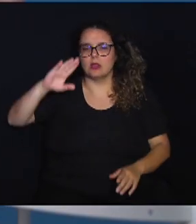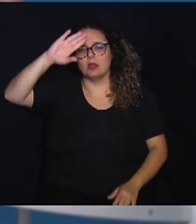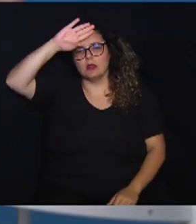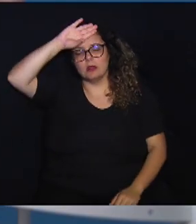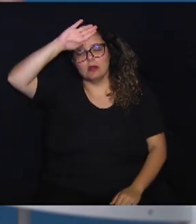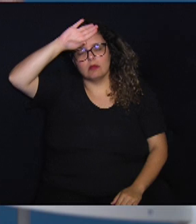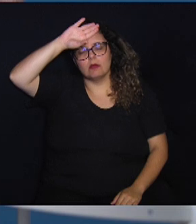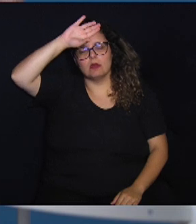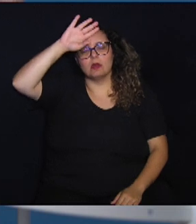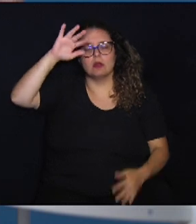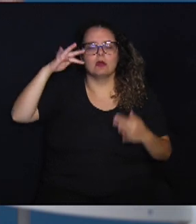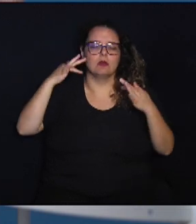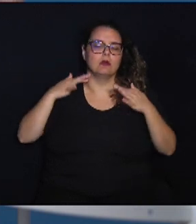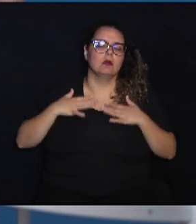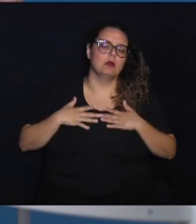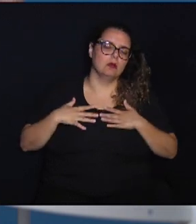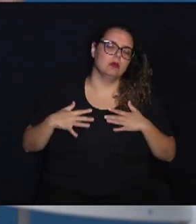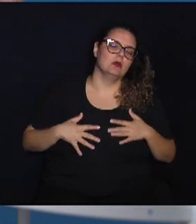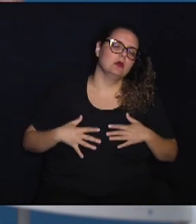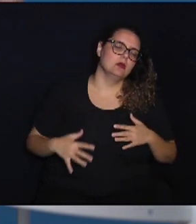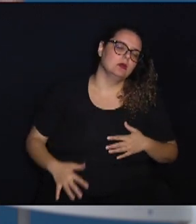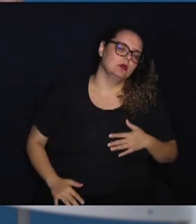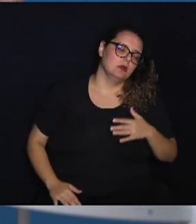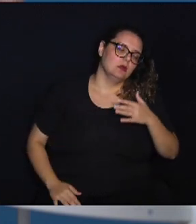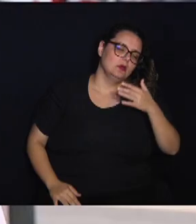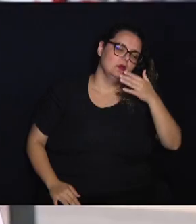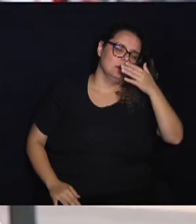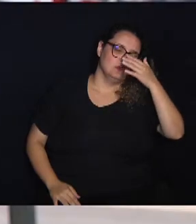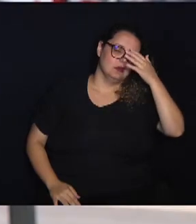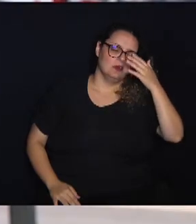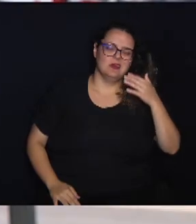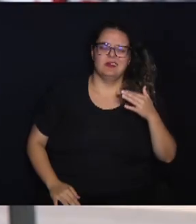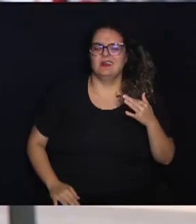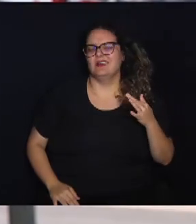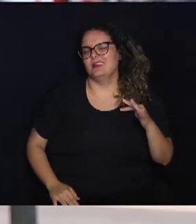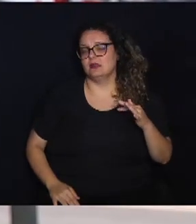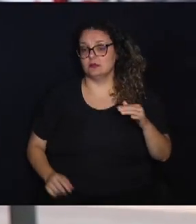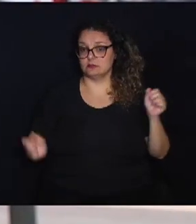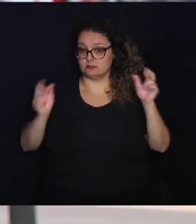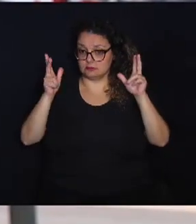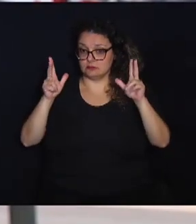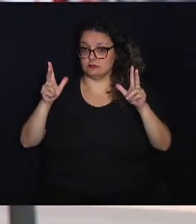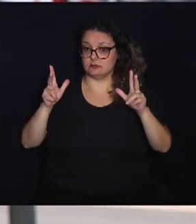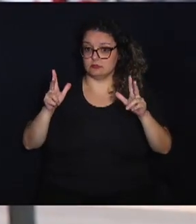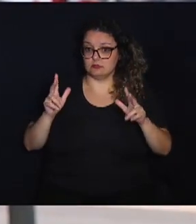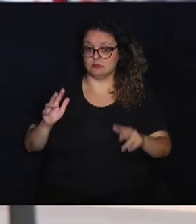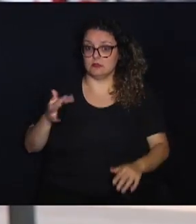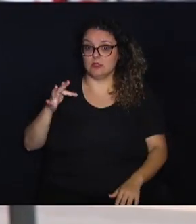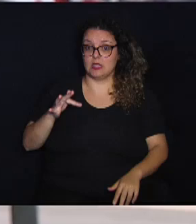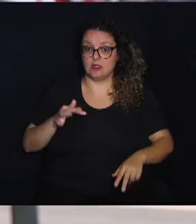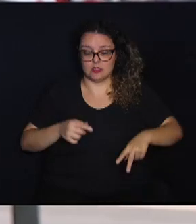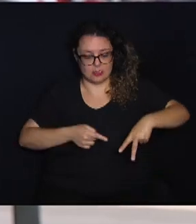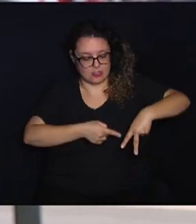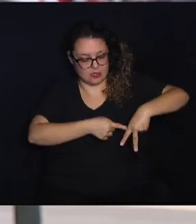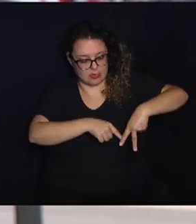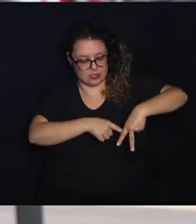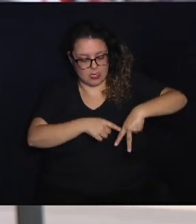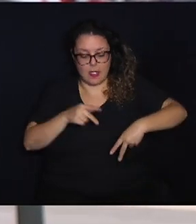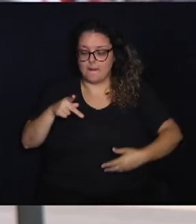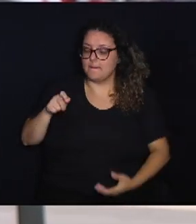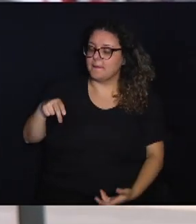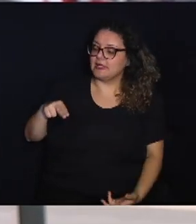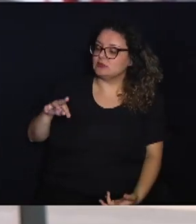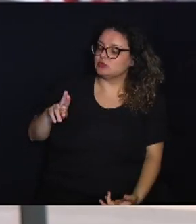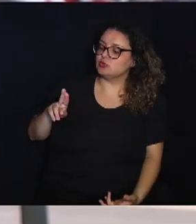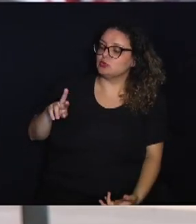e dor no corpo, mas muita dor no corpo, e o que chama muita atenção da leptospirose é dor na panturrilha, dor na batata da perna,